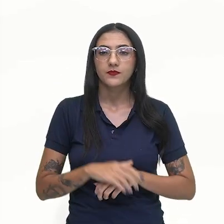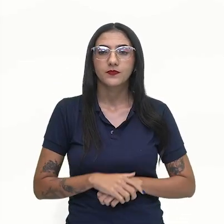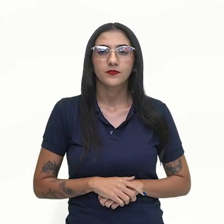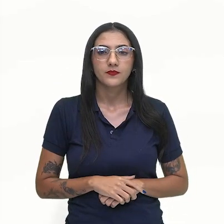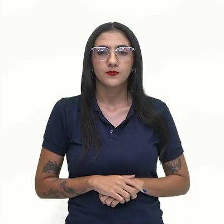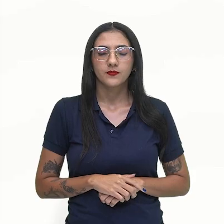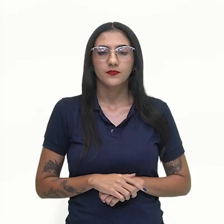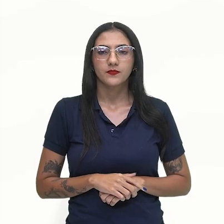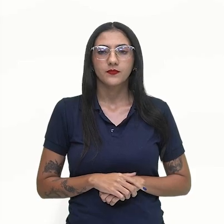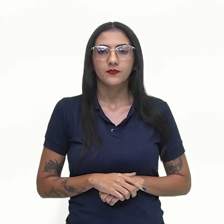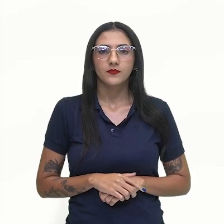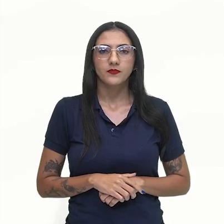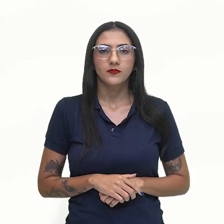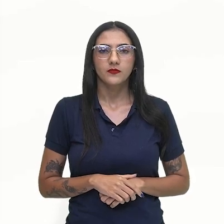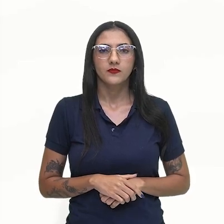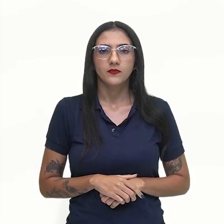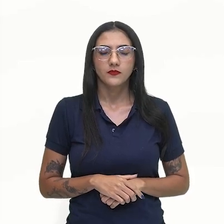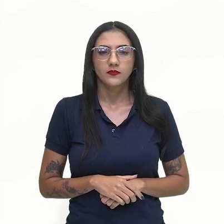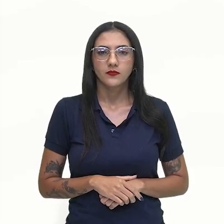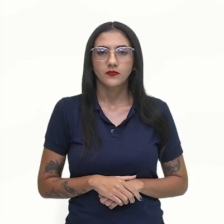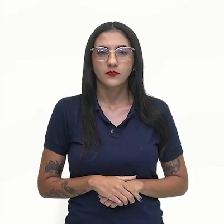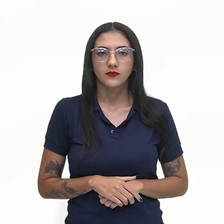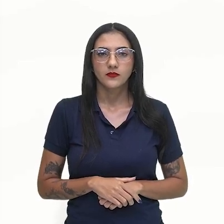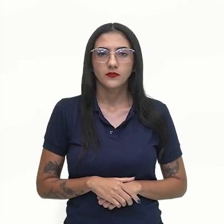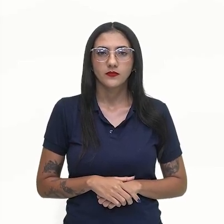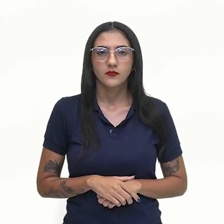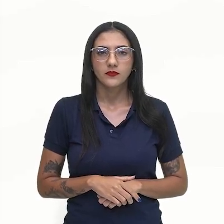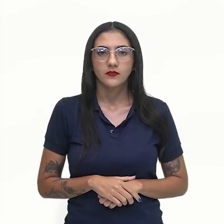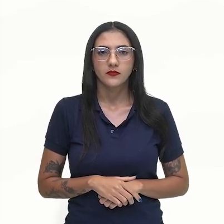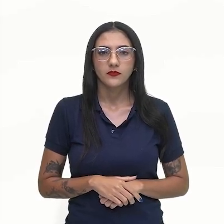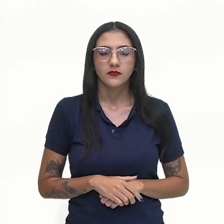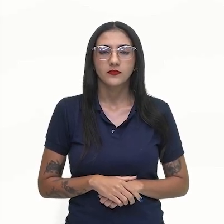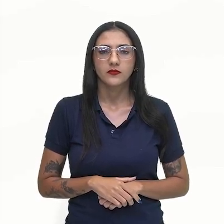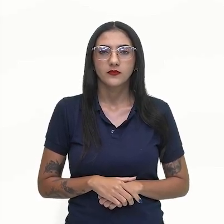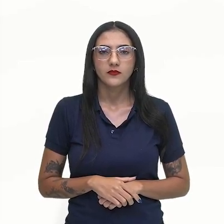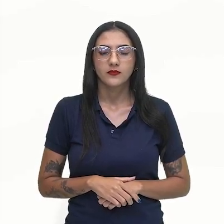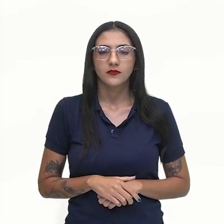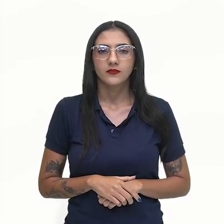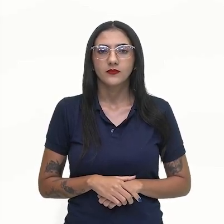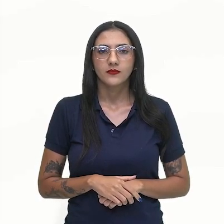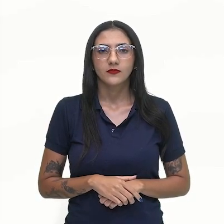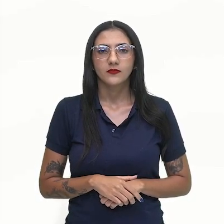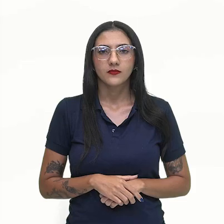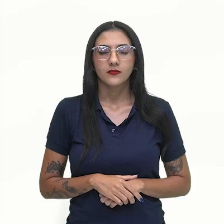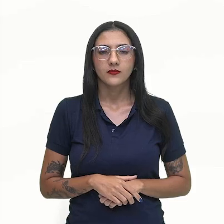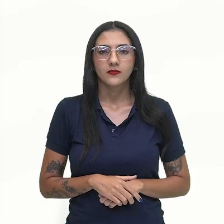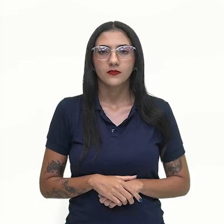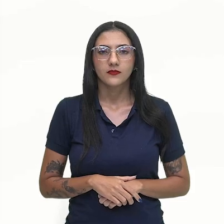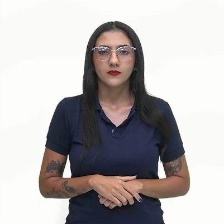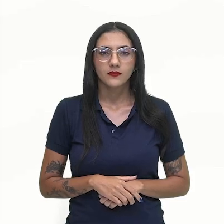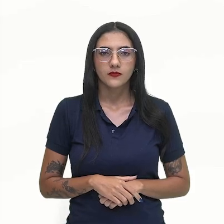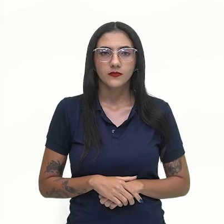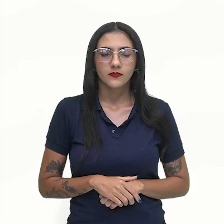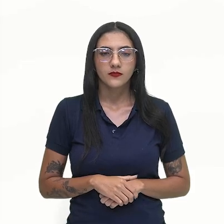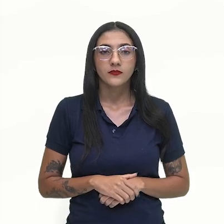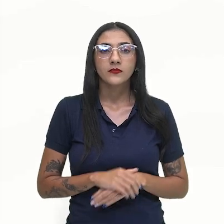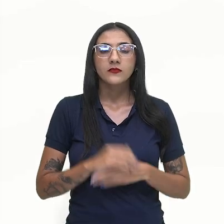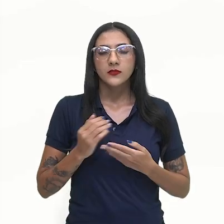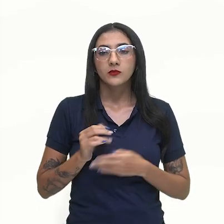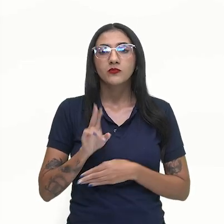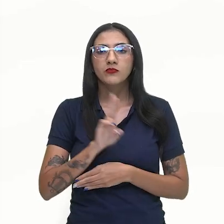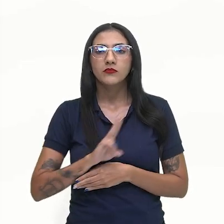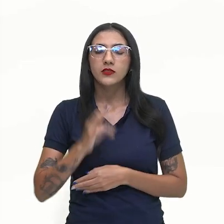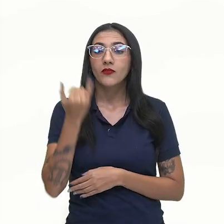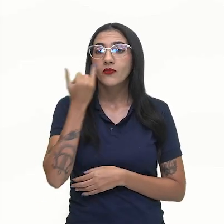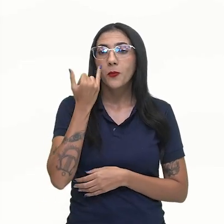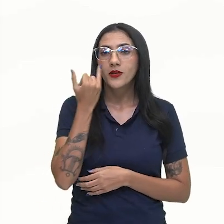containing that exact phrase in the specified order. Então, o que virá, né, o resultado